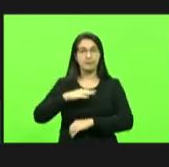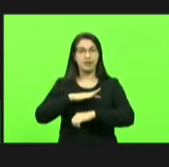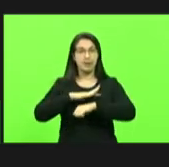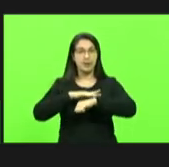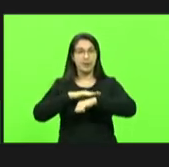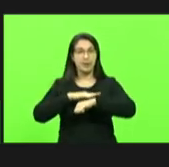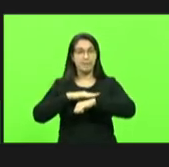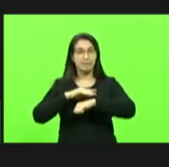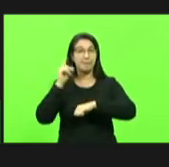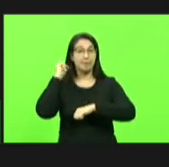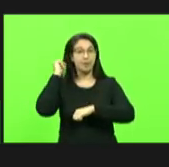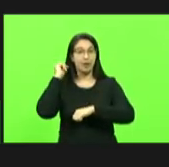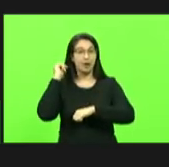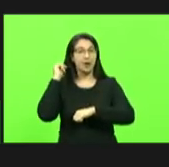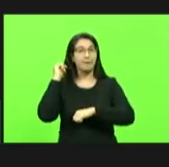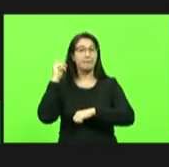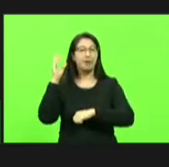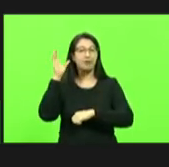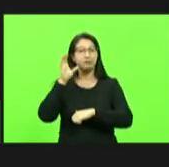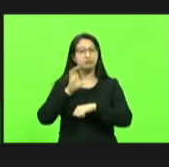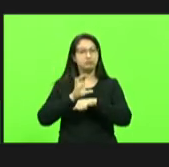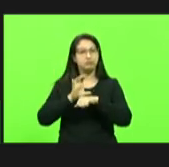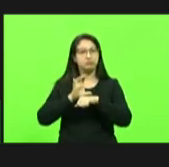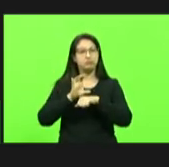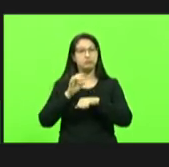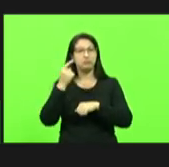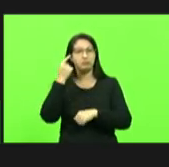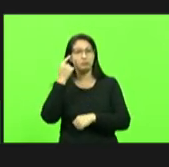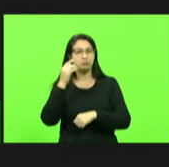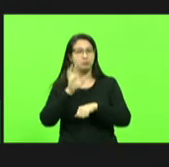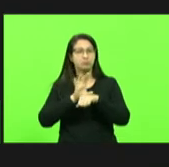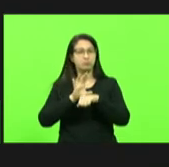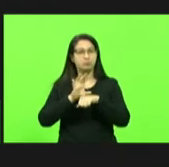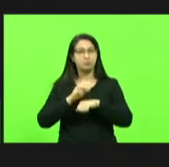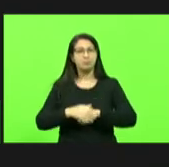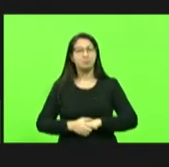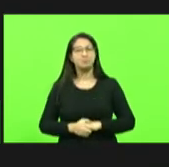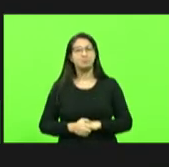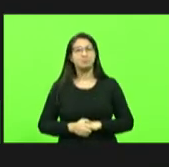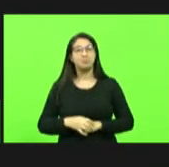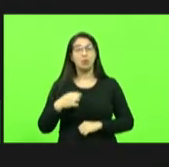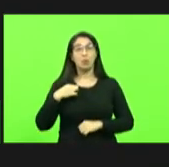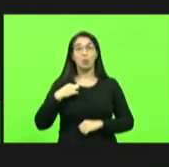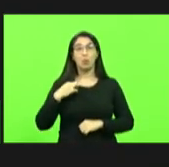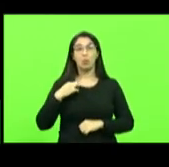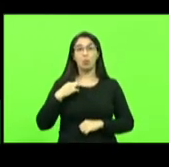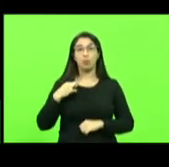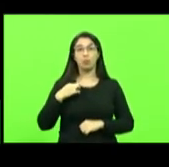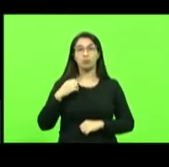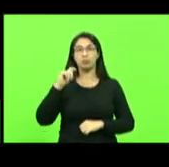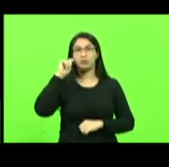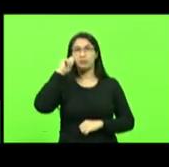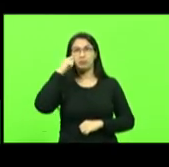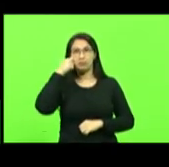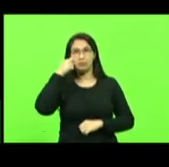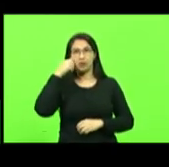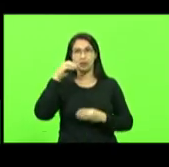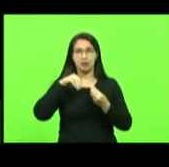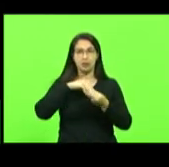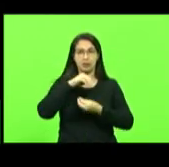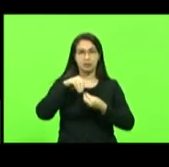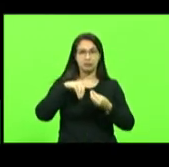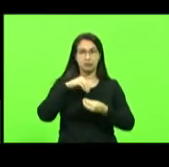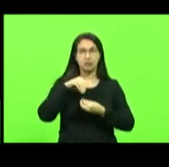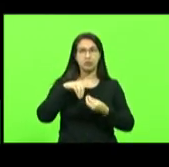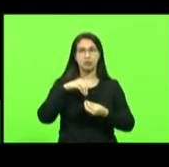cabelo castanho e olhos castanhos. Estou com uma blusa cinza, um preto, e ao fundo um quadro branco no meu